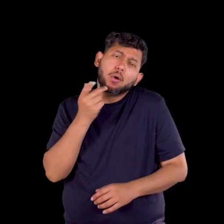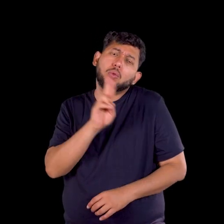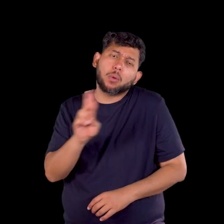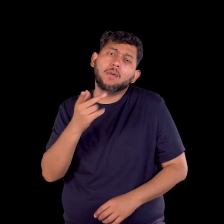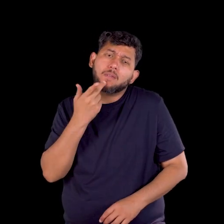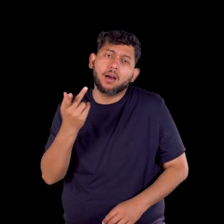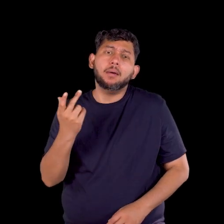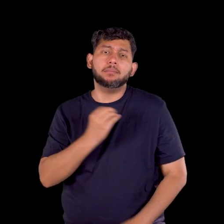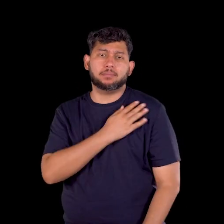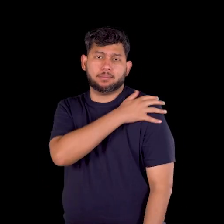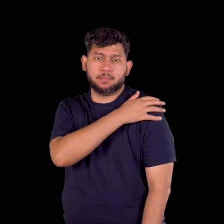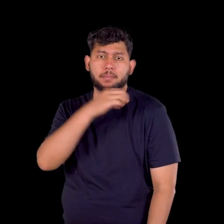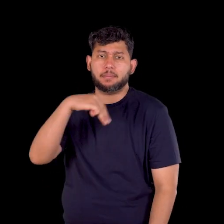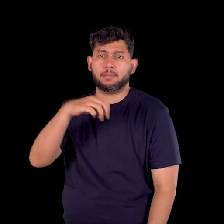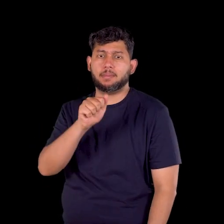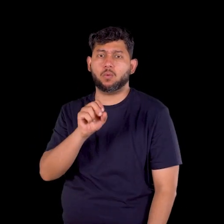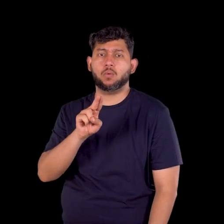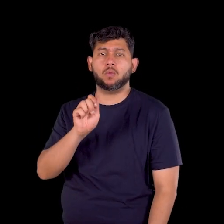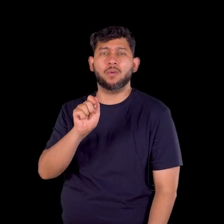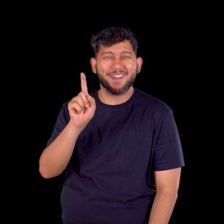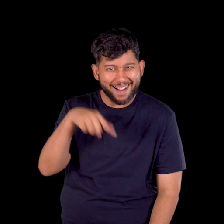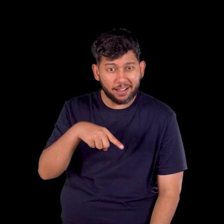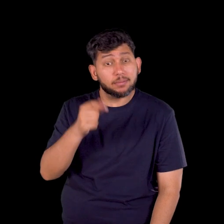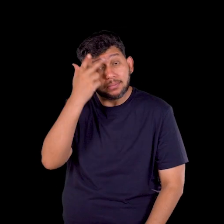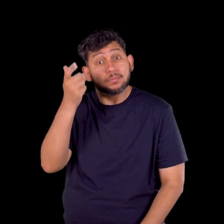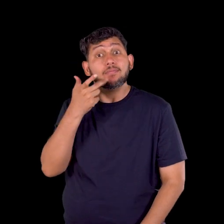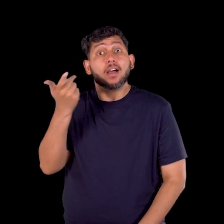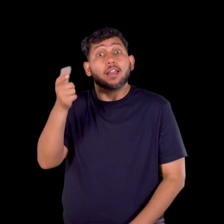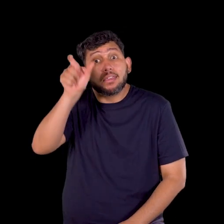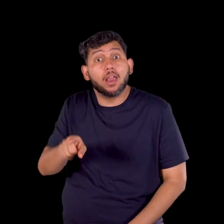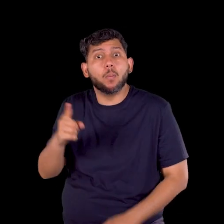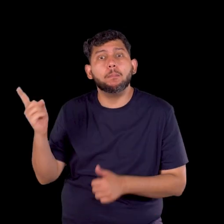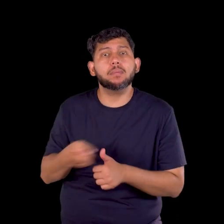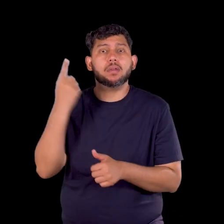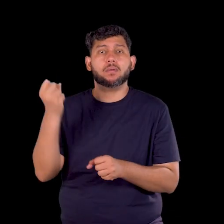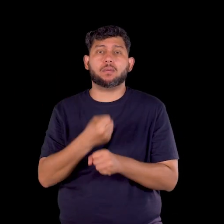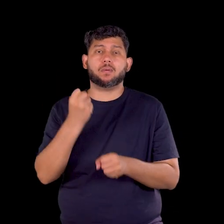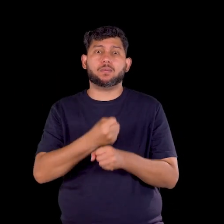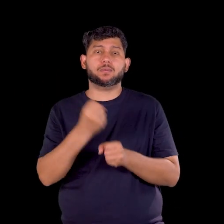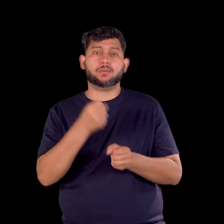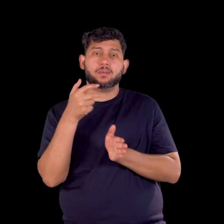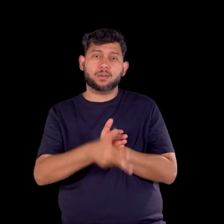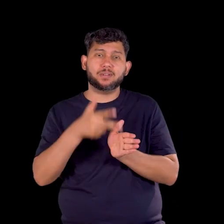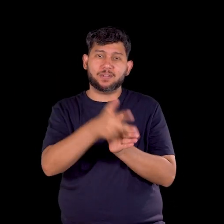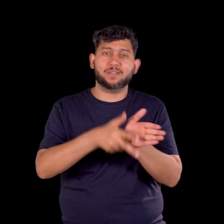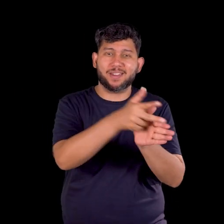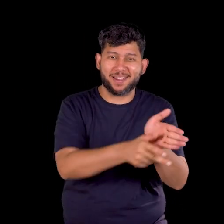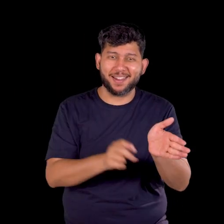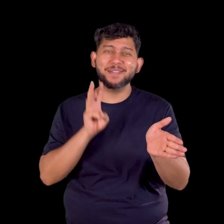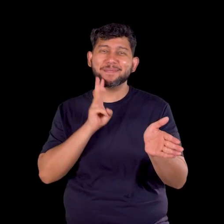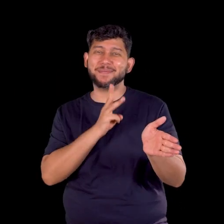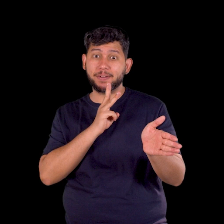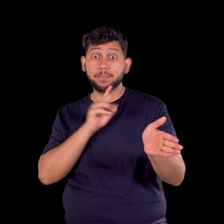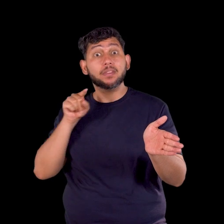seu pioneirismo ao implantar a primeira ferrovia no país. Essa linha férrea, criada pelo Barão de Mauá, foi inaugurada